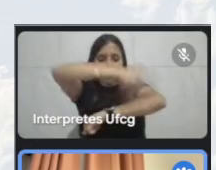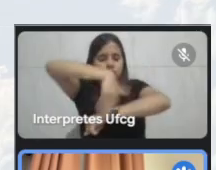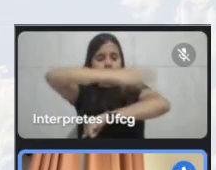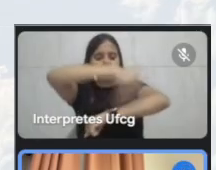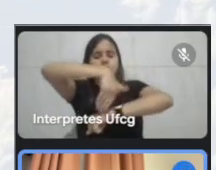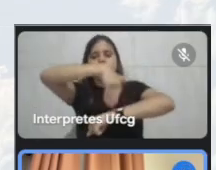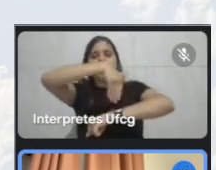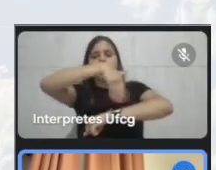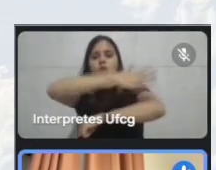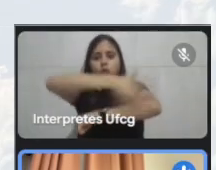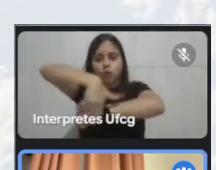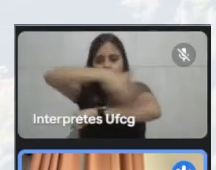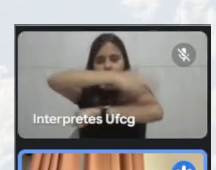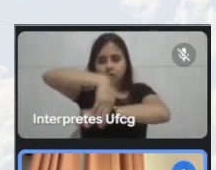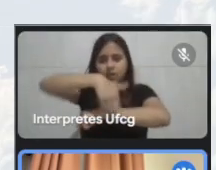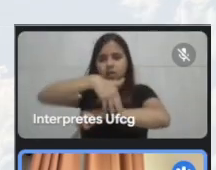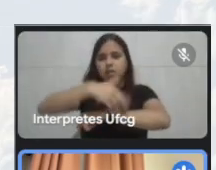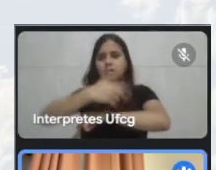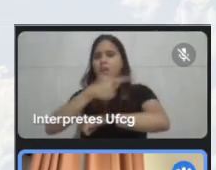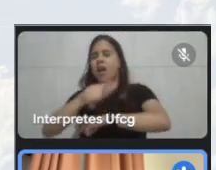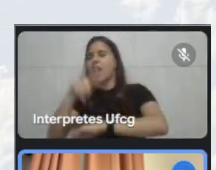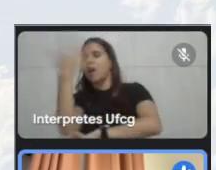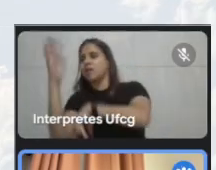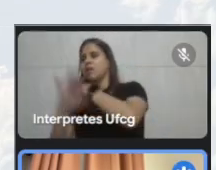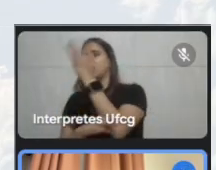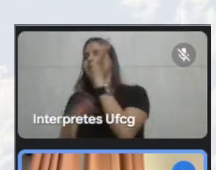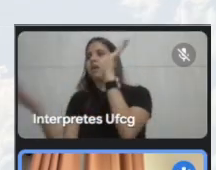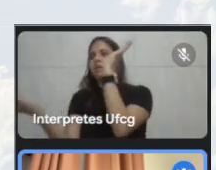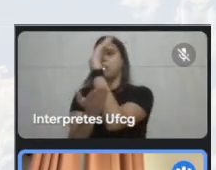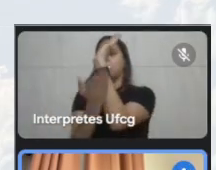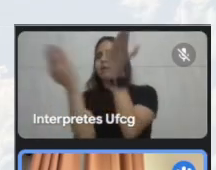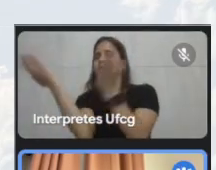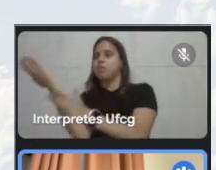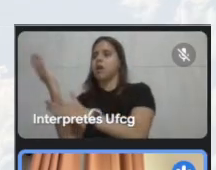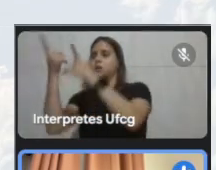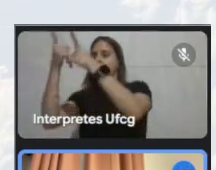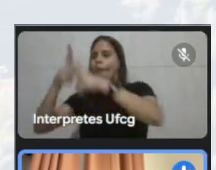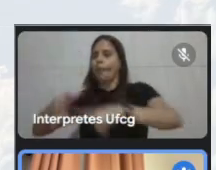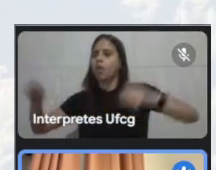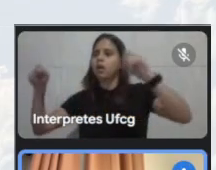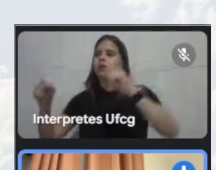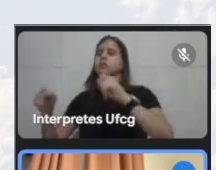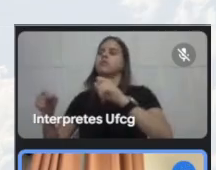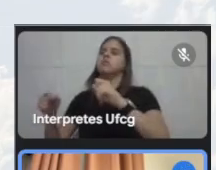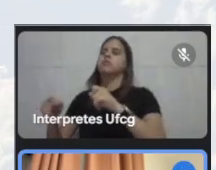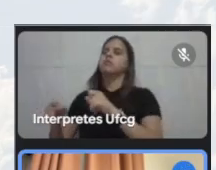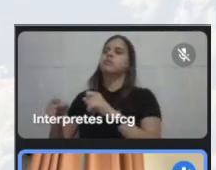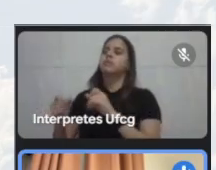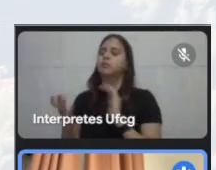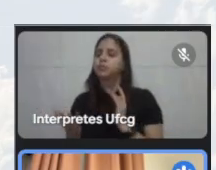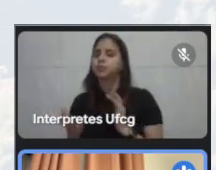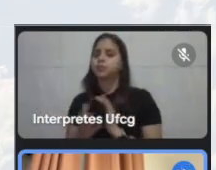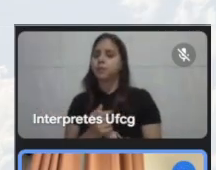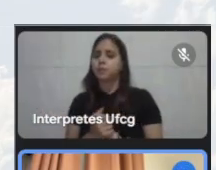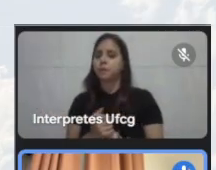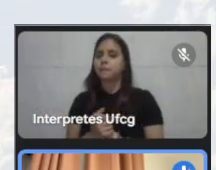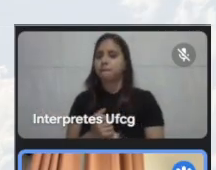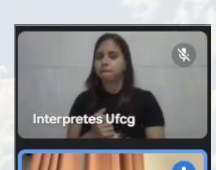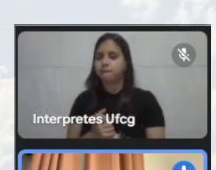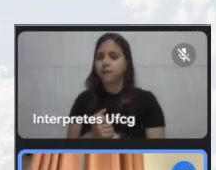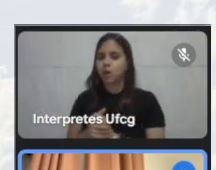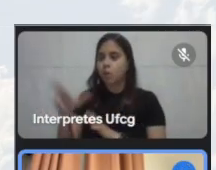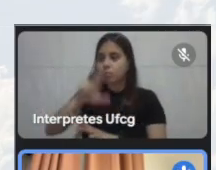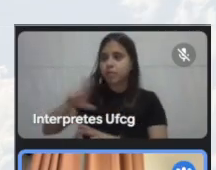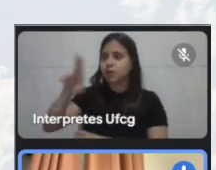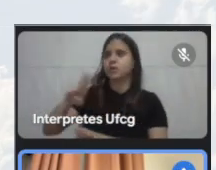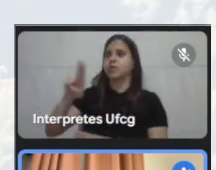criando... vão se desmatando novas áreas, seja para pastagem ou para agricultura, no geral, para